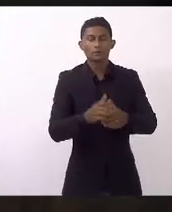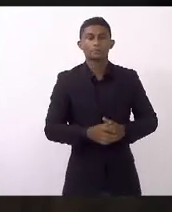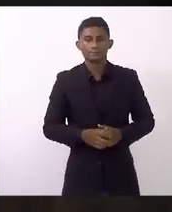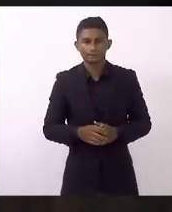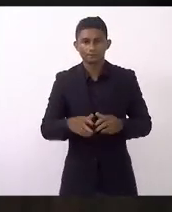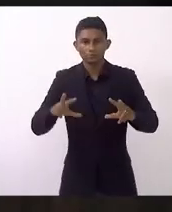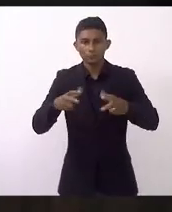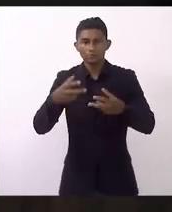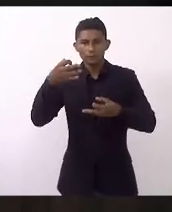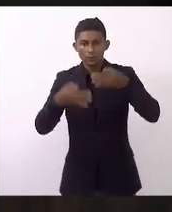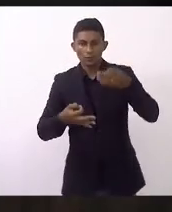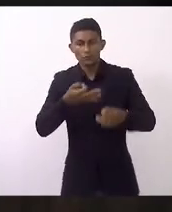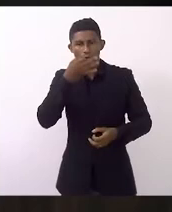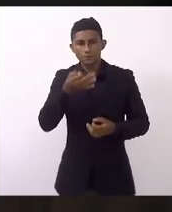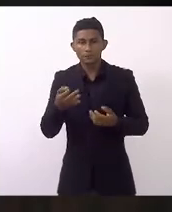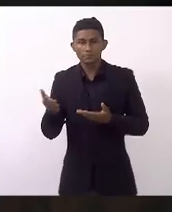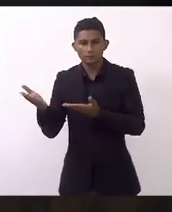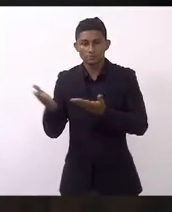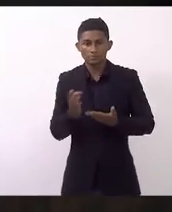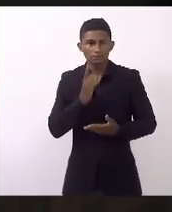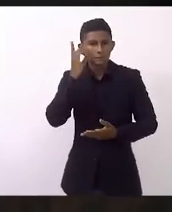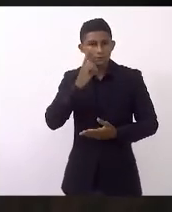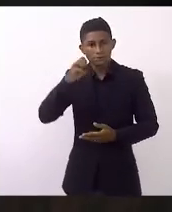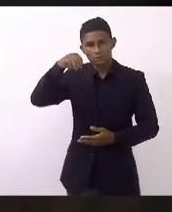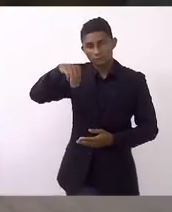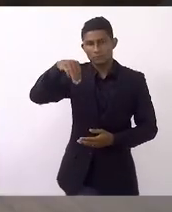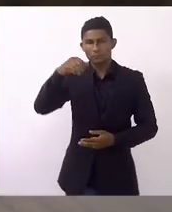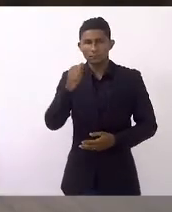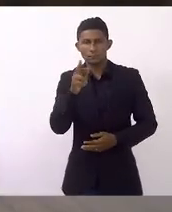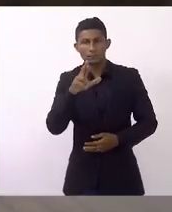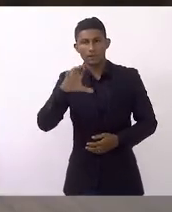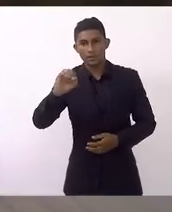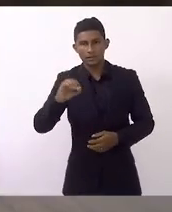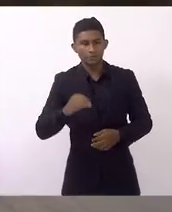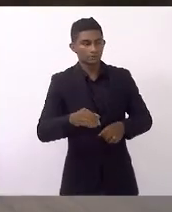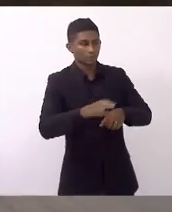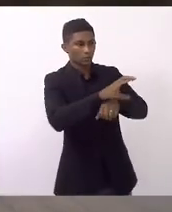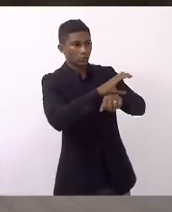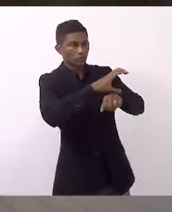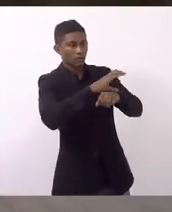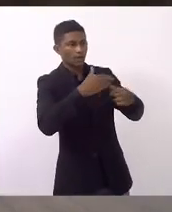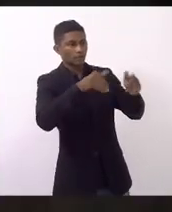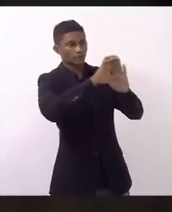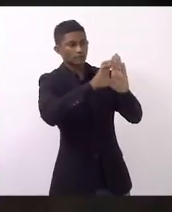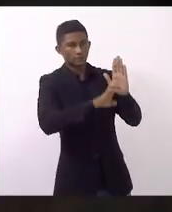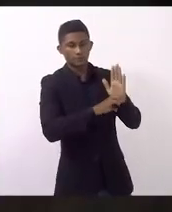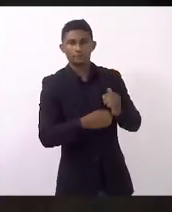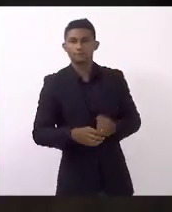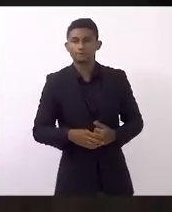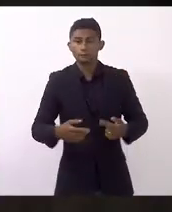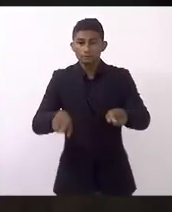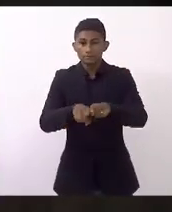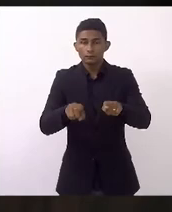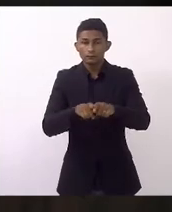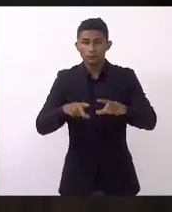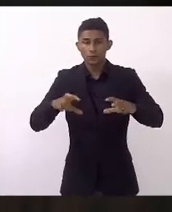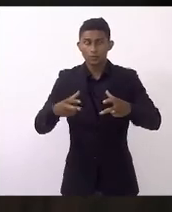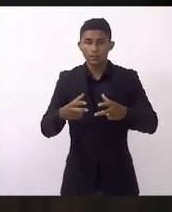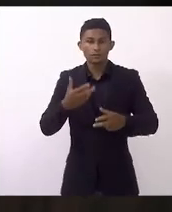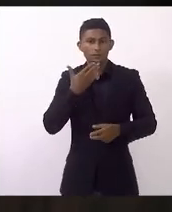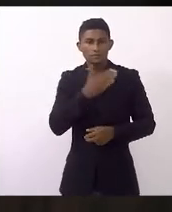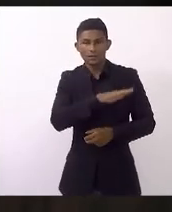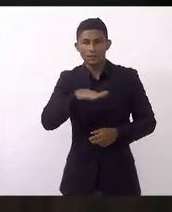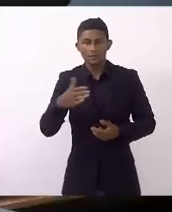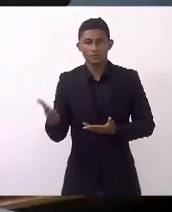de Constituição e Justiça, deputado Márcio Pacheco. Parecer pela constitucionalidade com emendas. Pela Comissão de Assuntos da Criança, do Adolescente e do Idoso, deputada